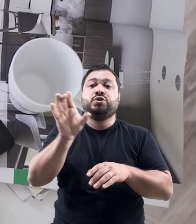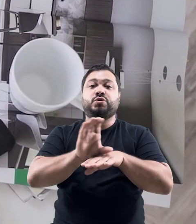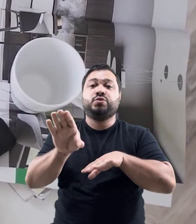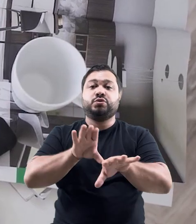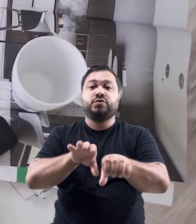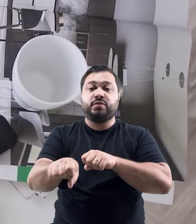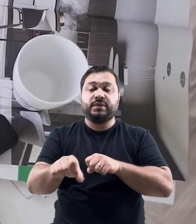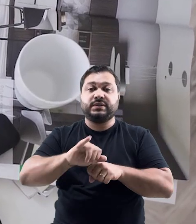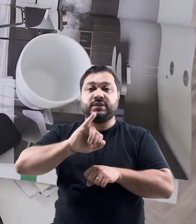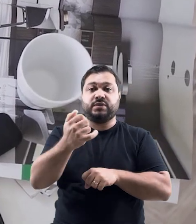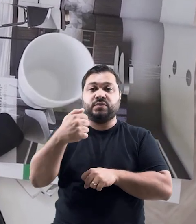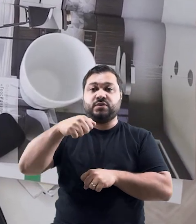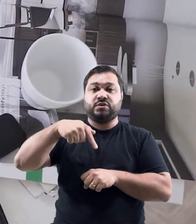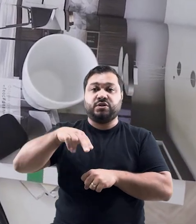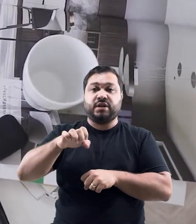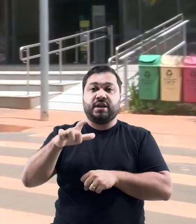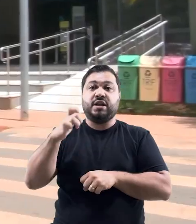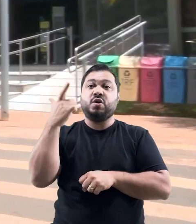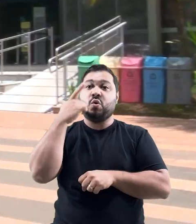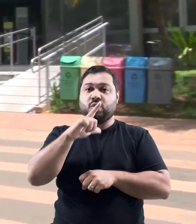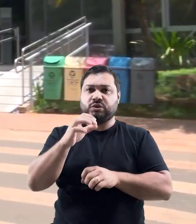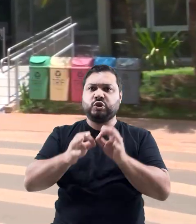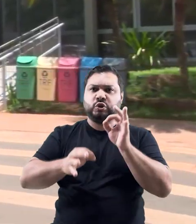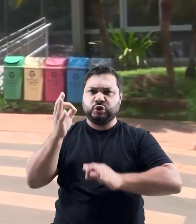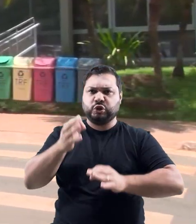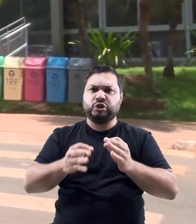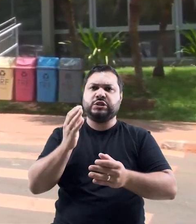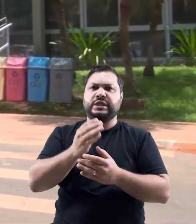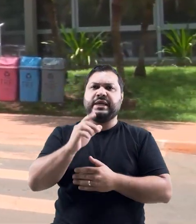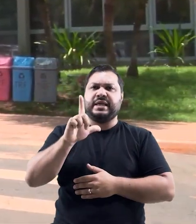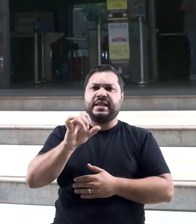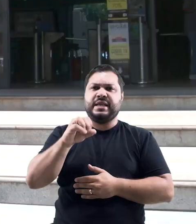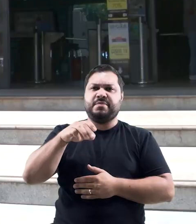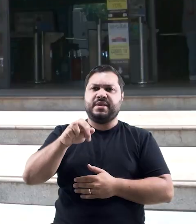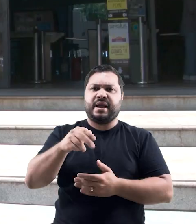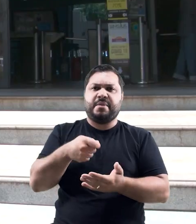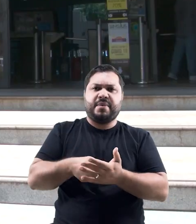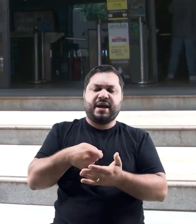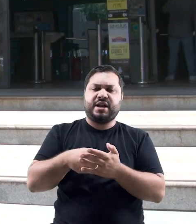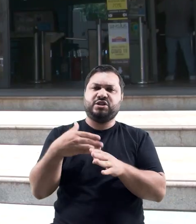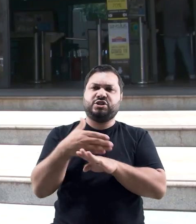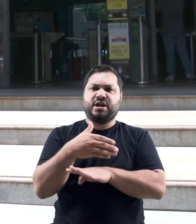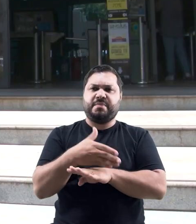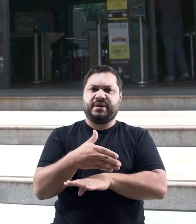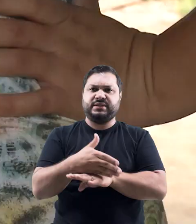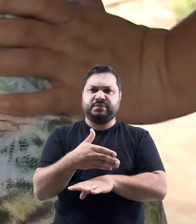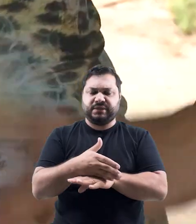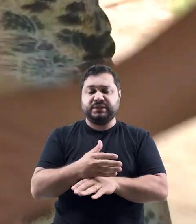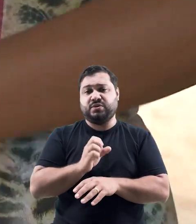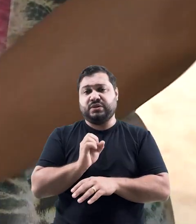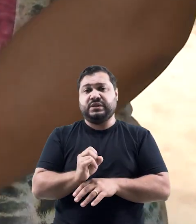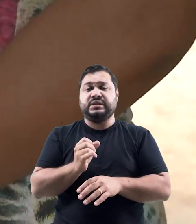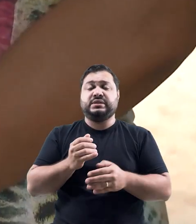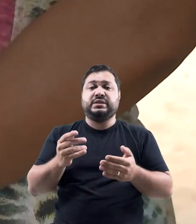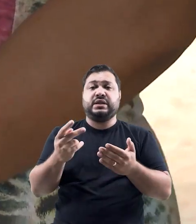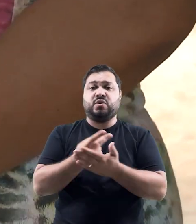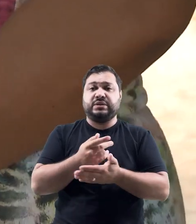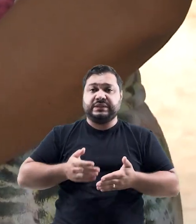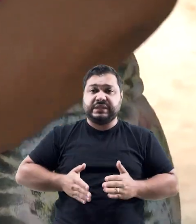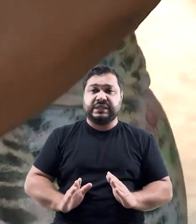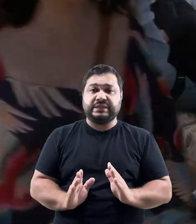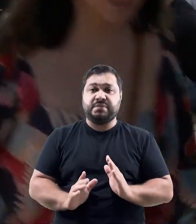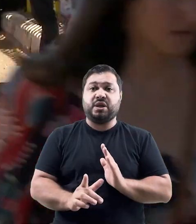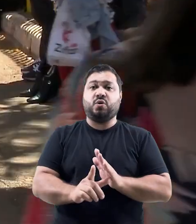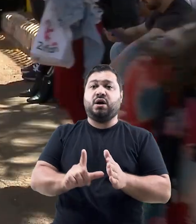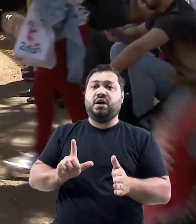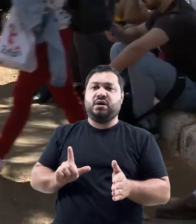de formação, Jaqueline conseguiu uma liminar na Justiça para assegurar sua participação, caso o nascimento de sua